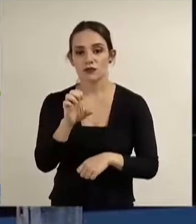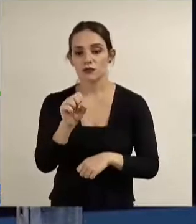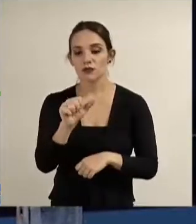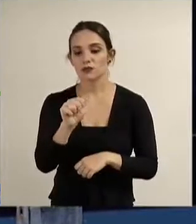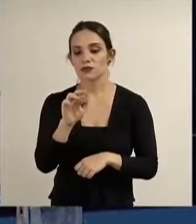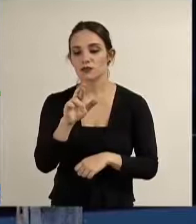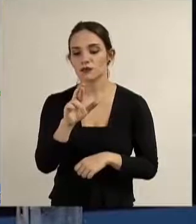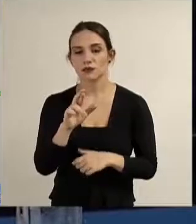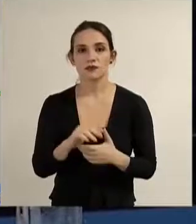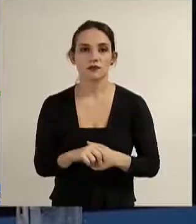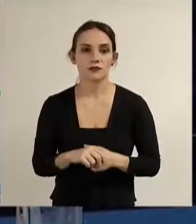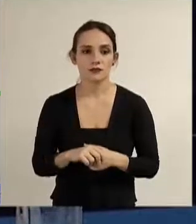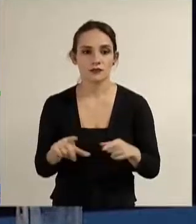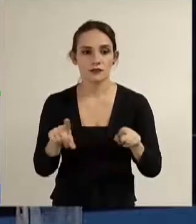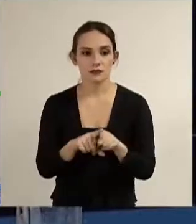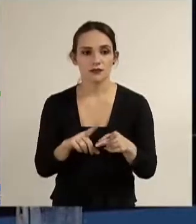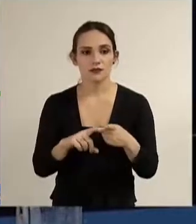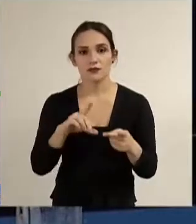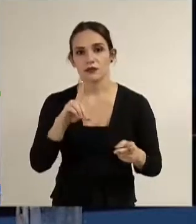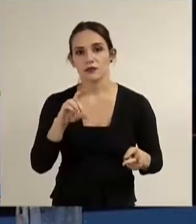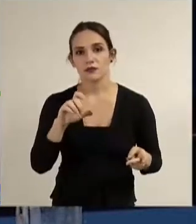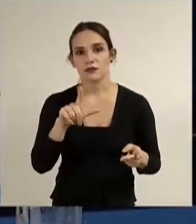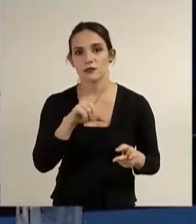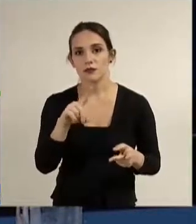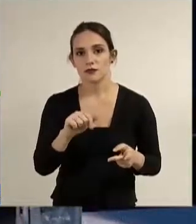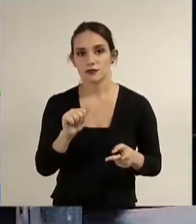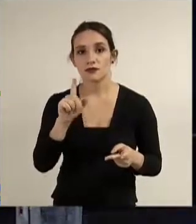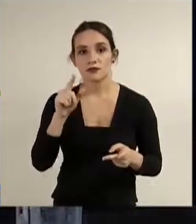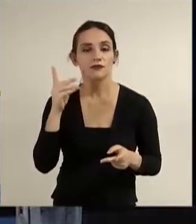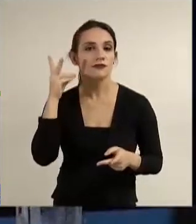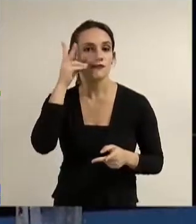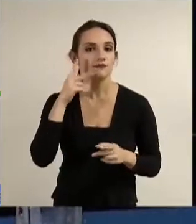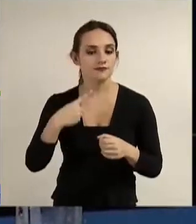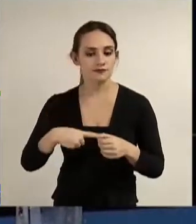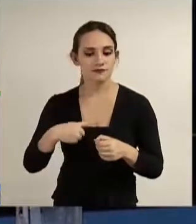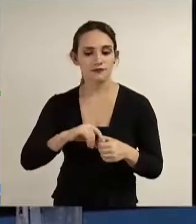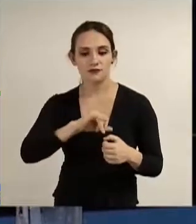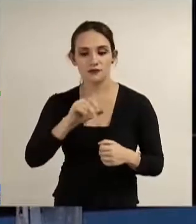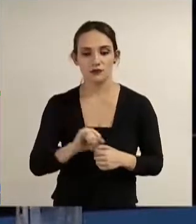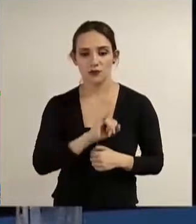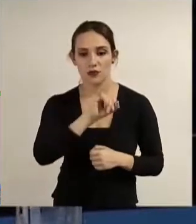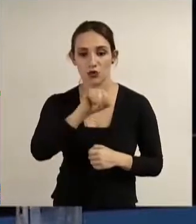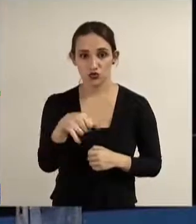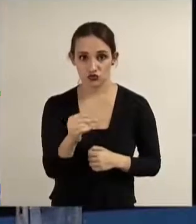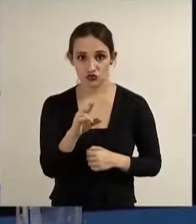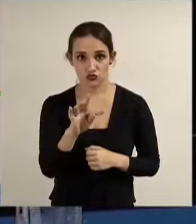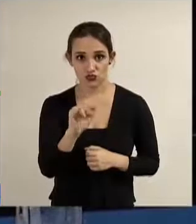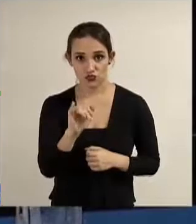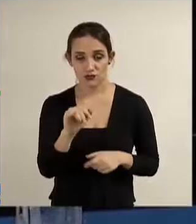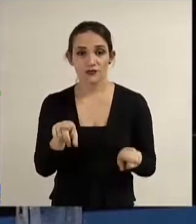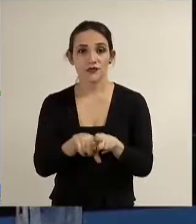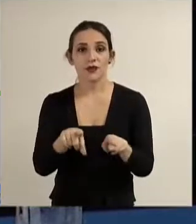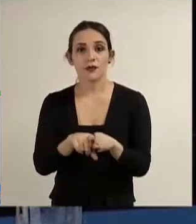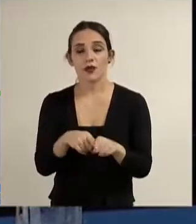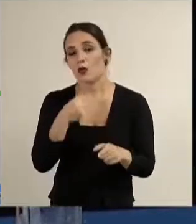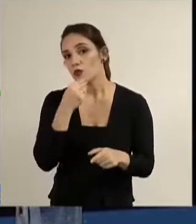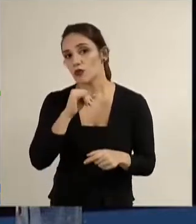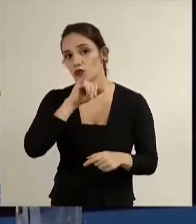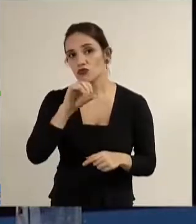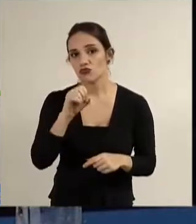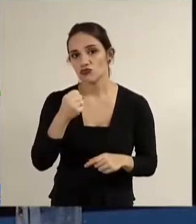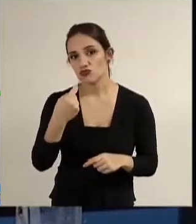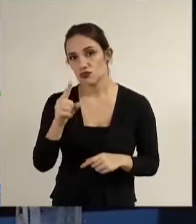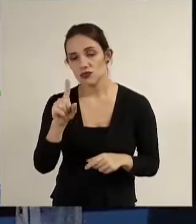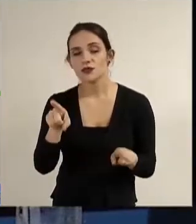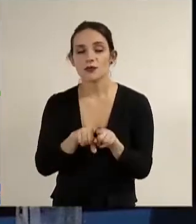Nogueira, da Delza Fernandes, vereadora do município de Juti, do José Carlos Coelho, vereador do